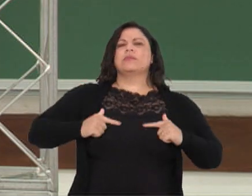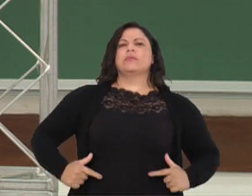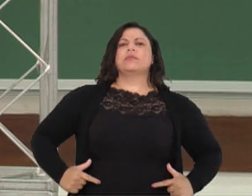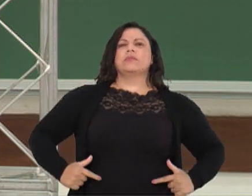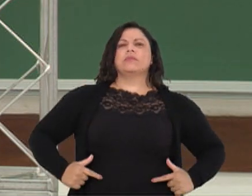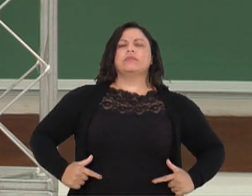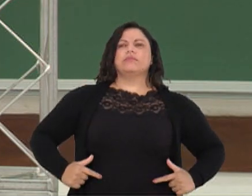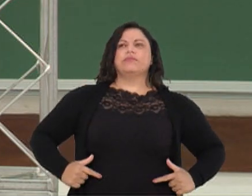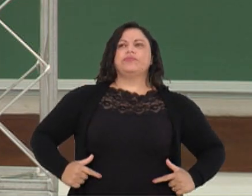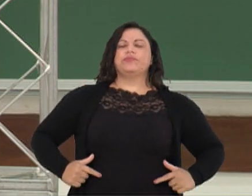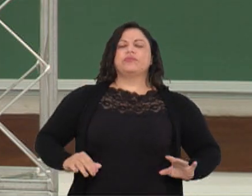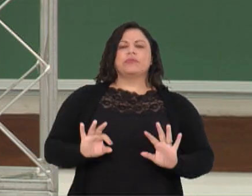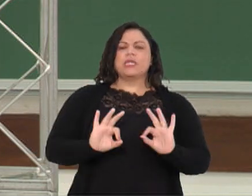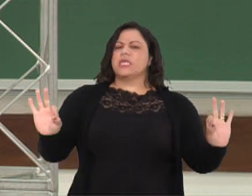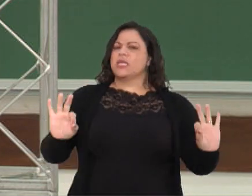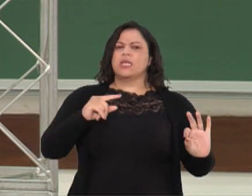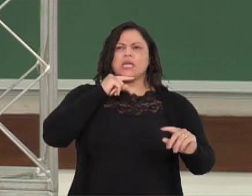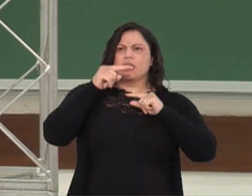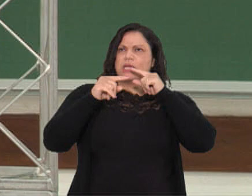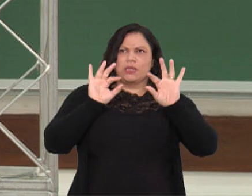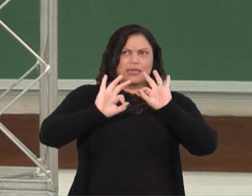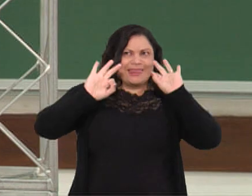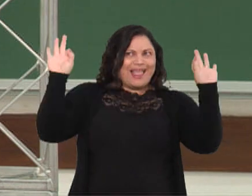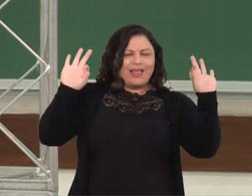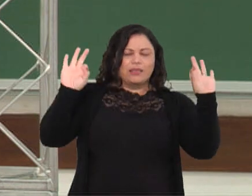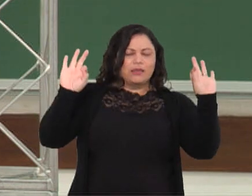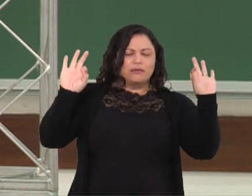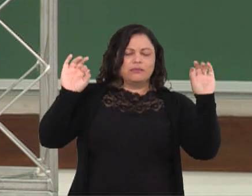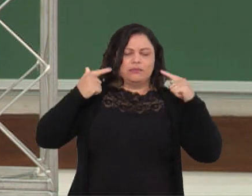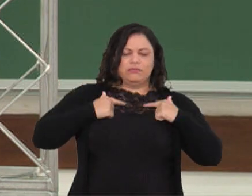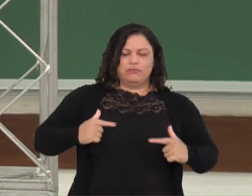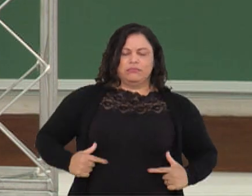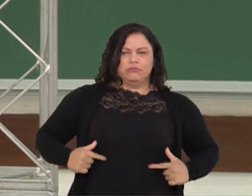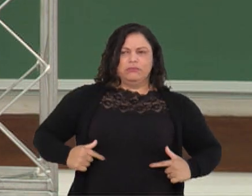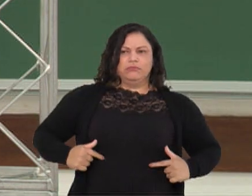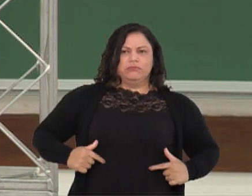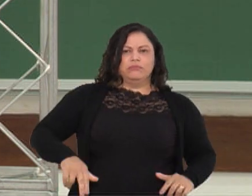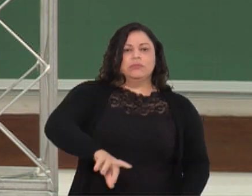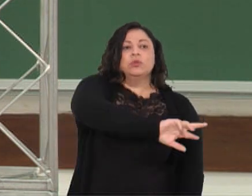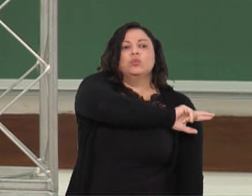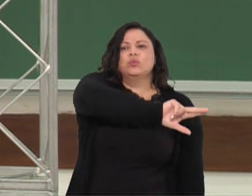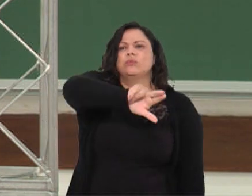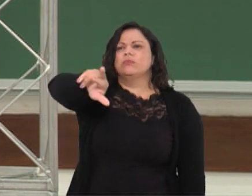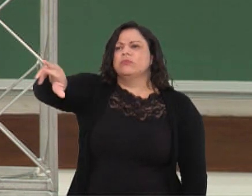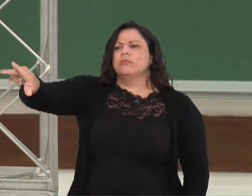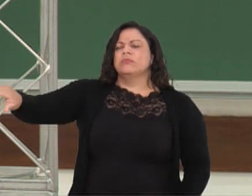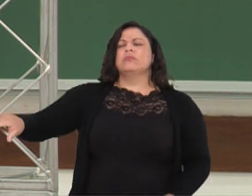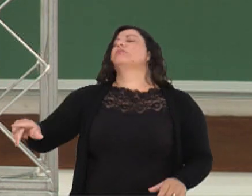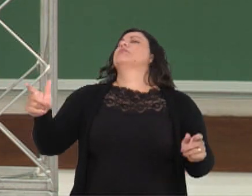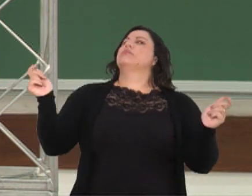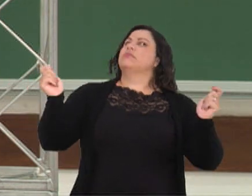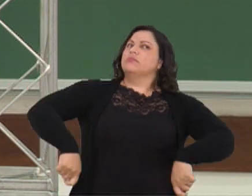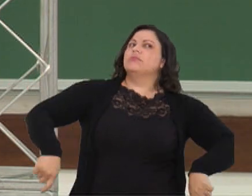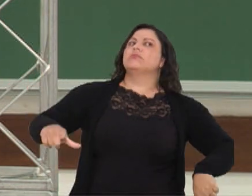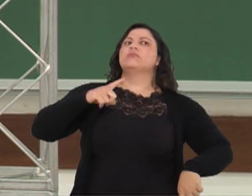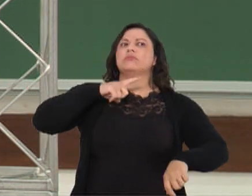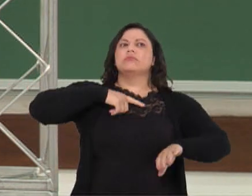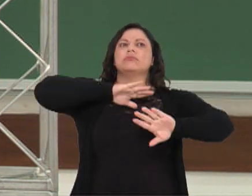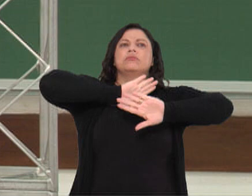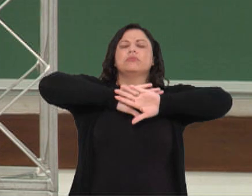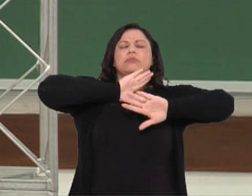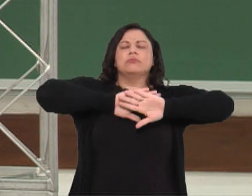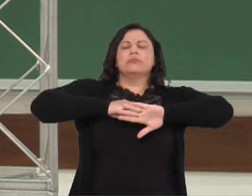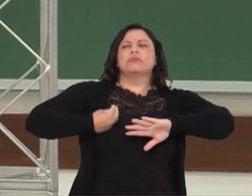ninguém é neutro. Todo mundo tem alguma ideologia, que é essa ideologia que o guia